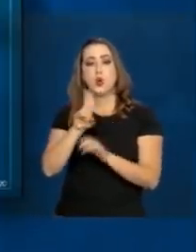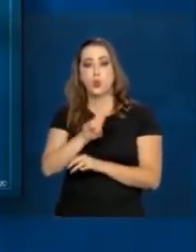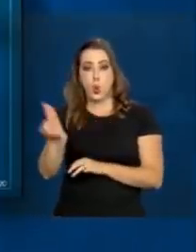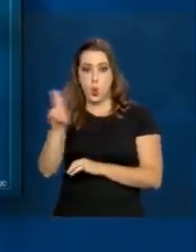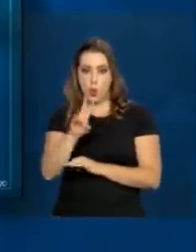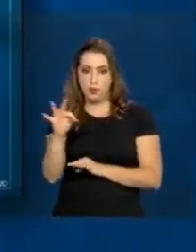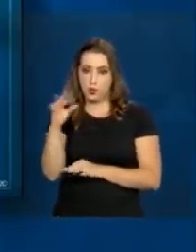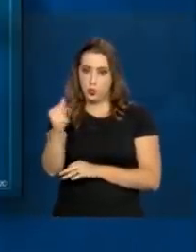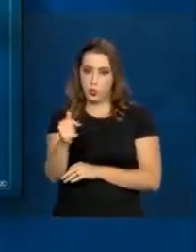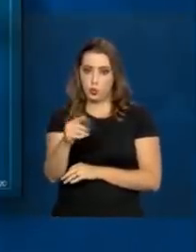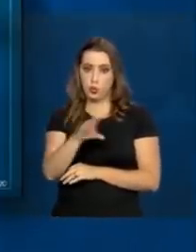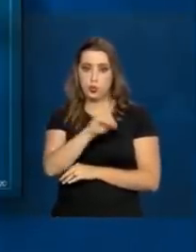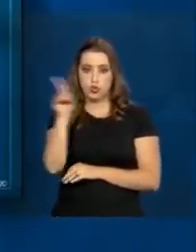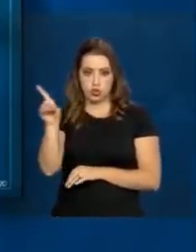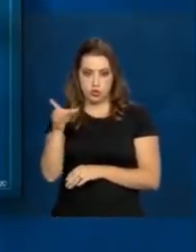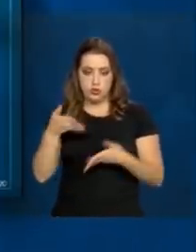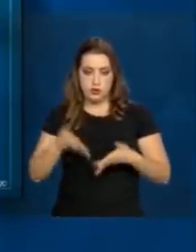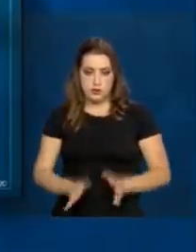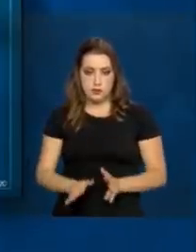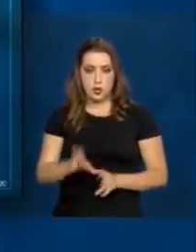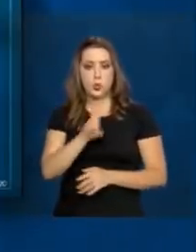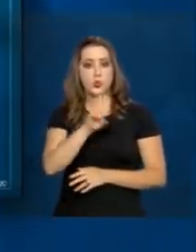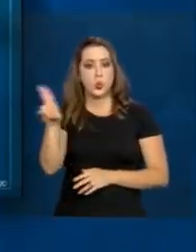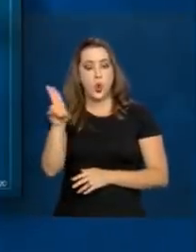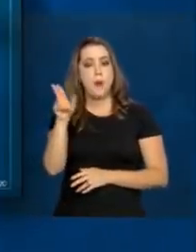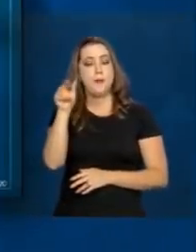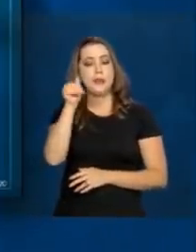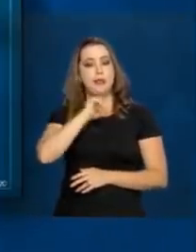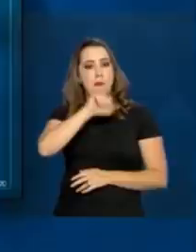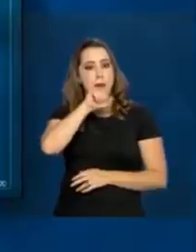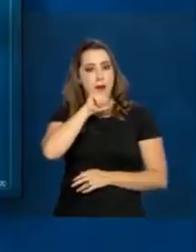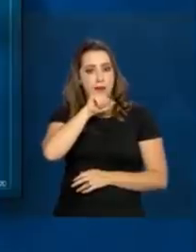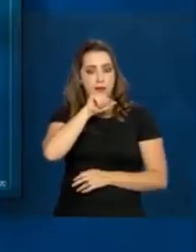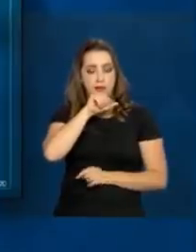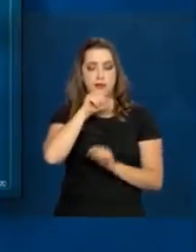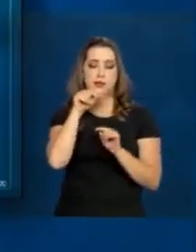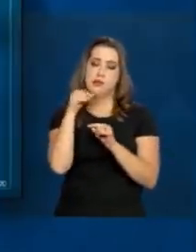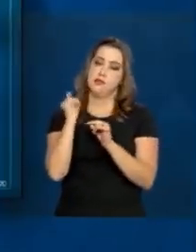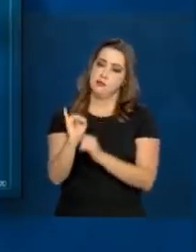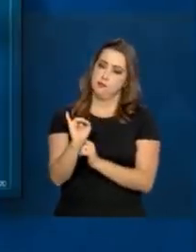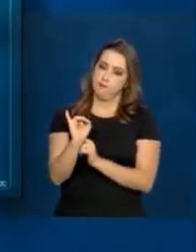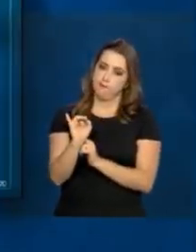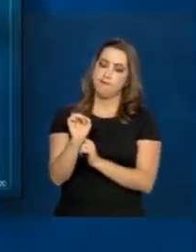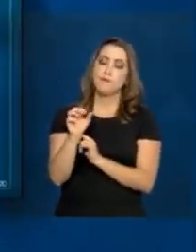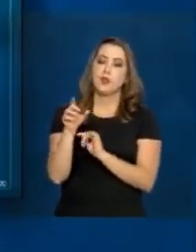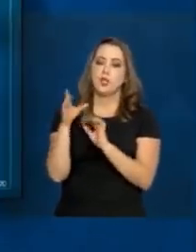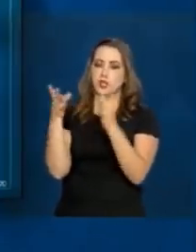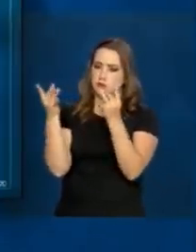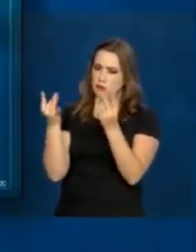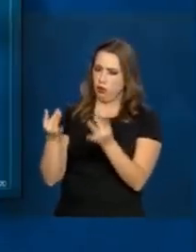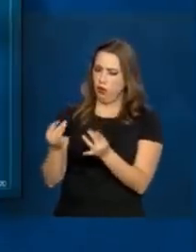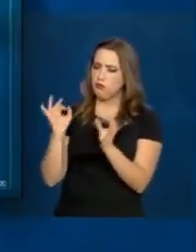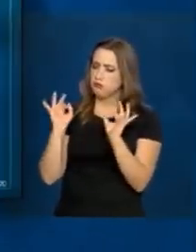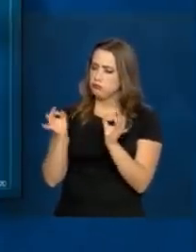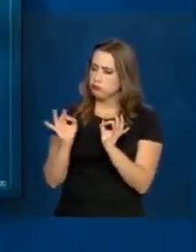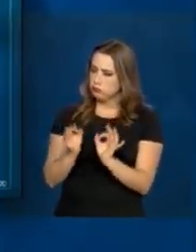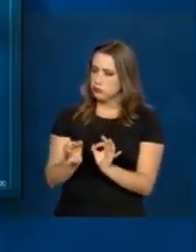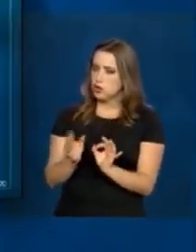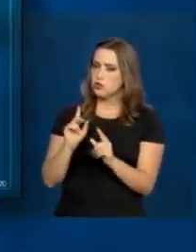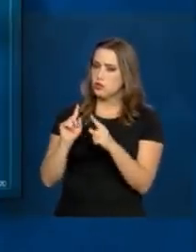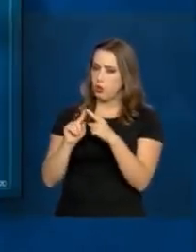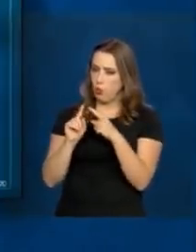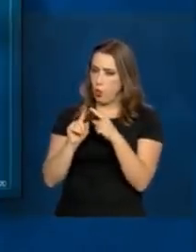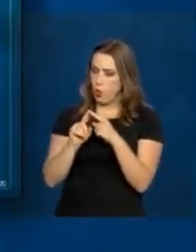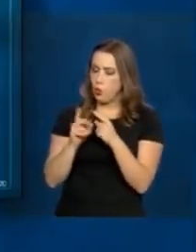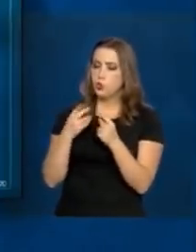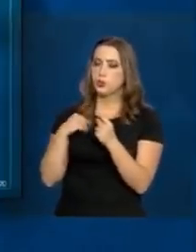completo, a data de nascimento, o nome da mãe, e aí, se esses dados estiverem corretos com a